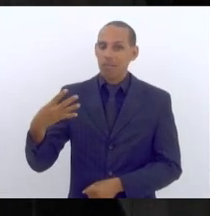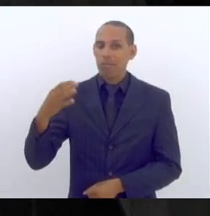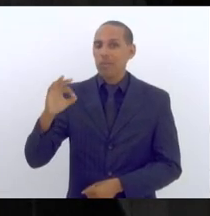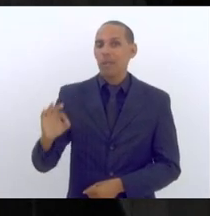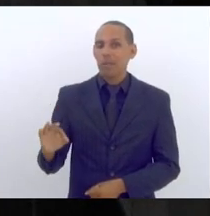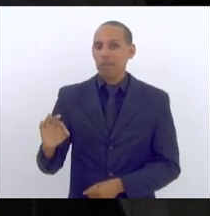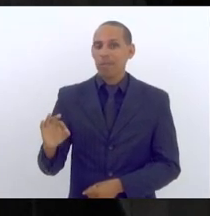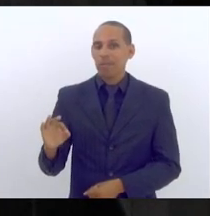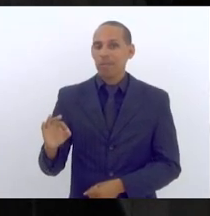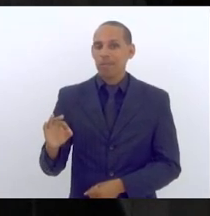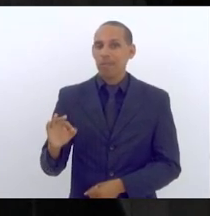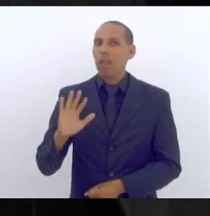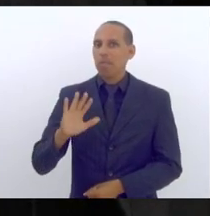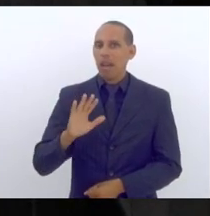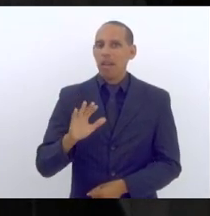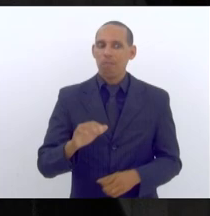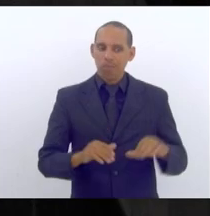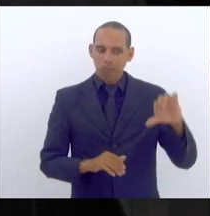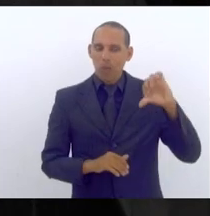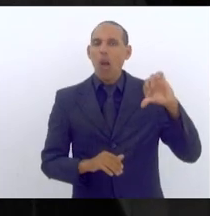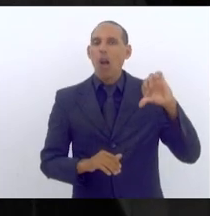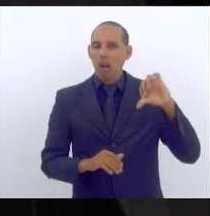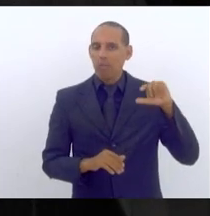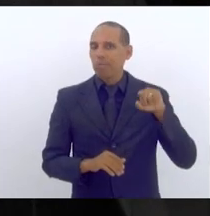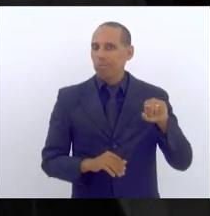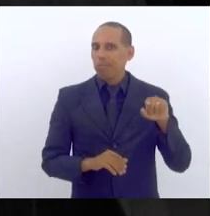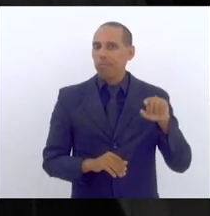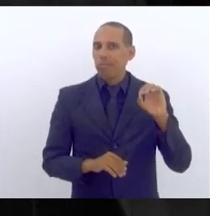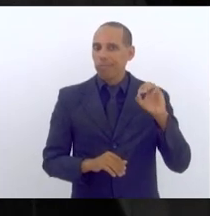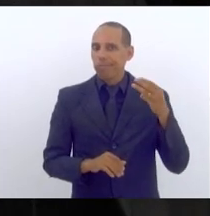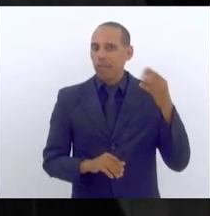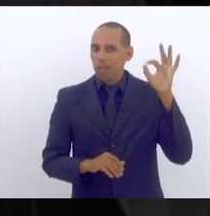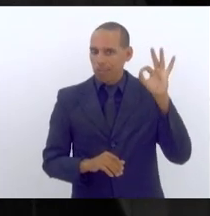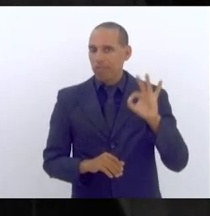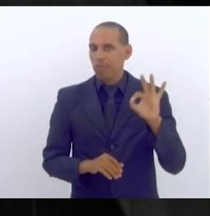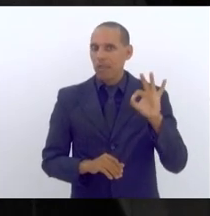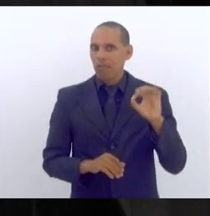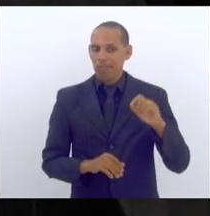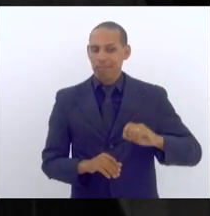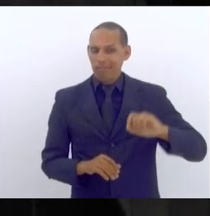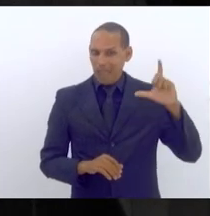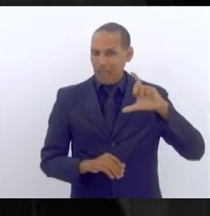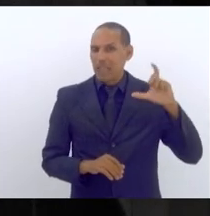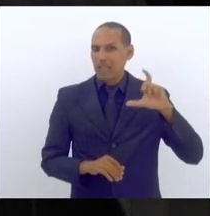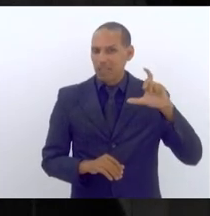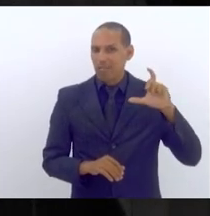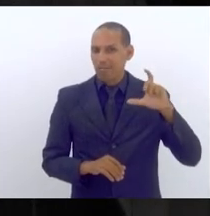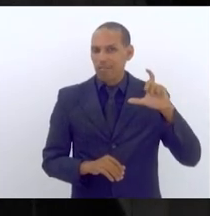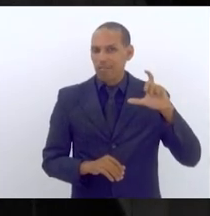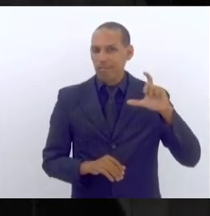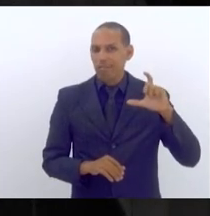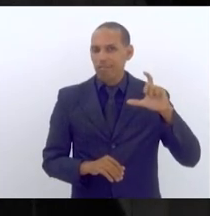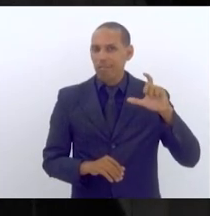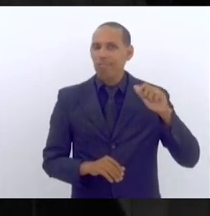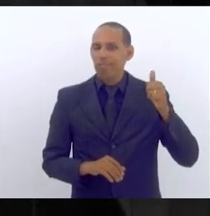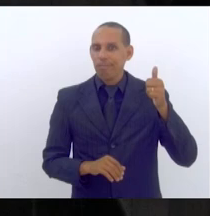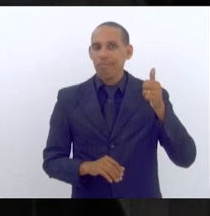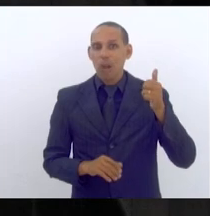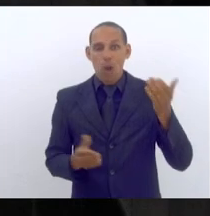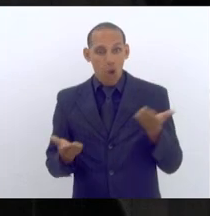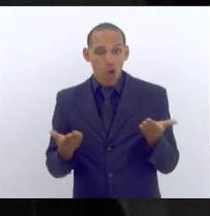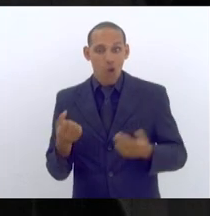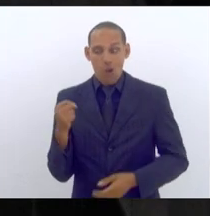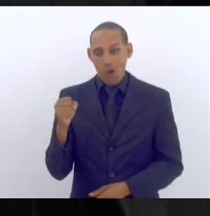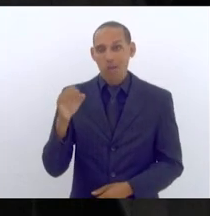mas começou lá em 9.3 9.3 é maior do que atual que é